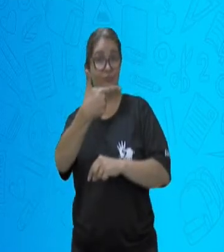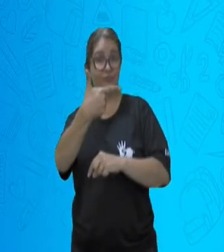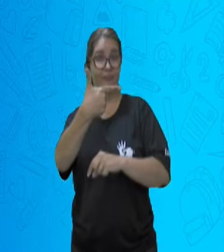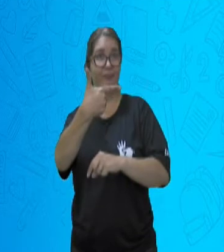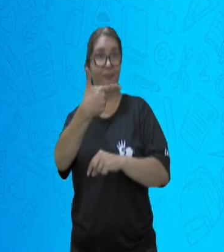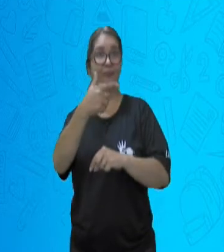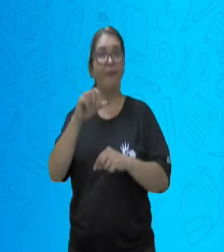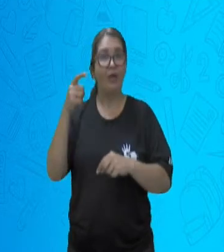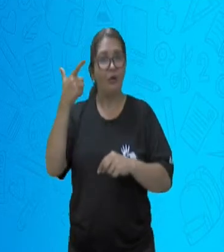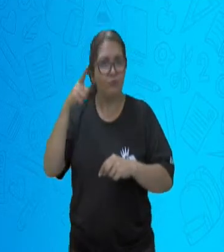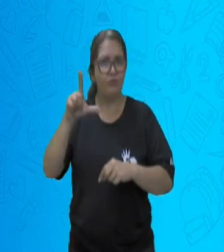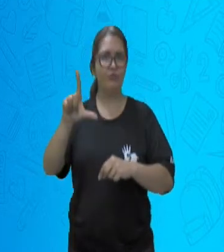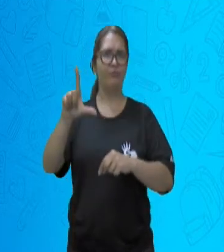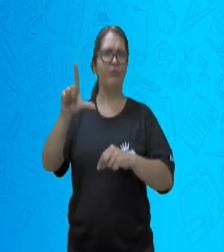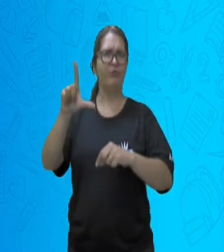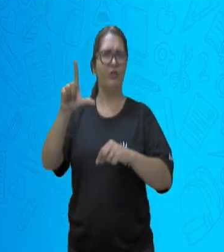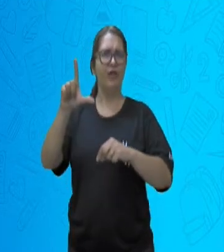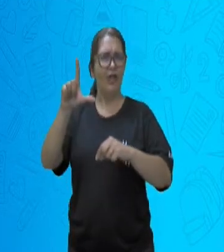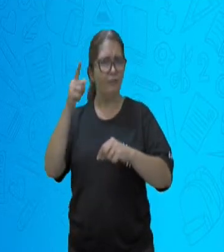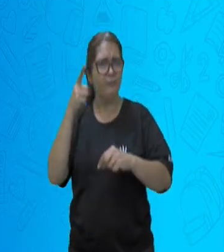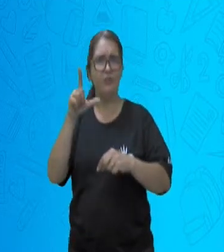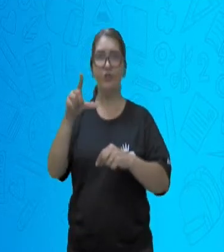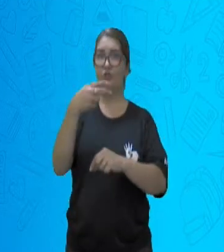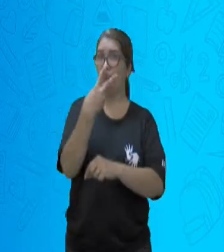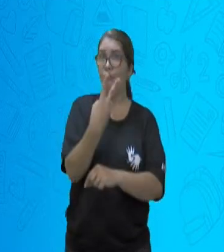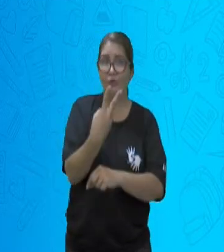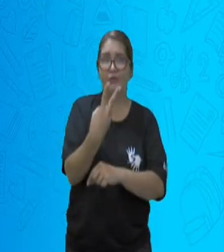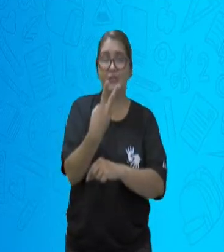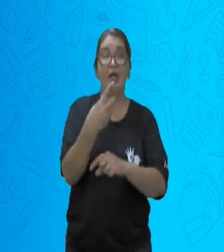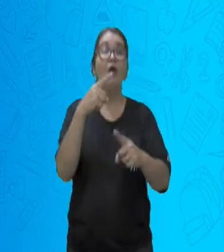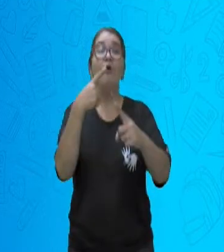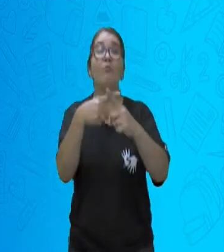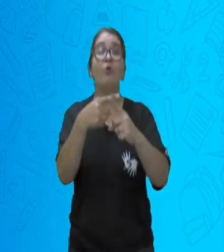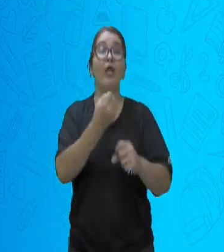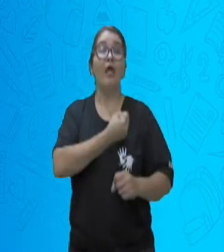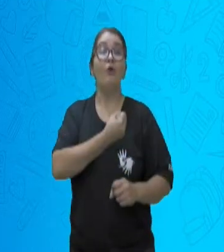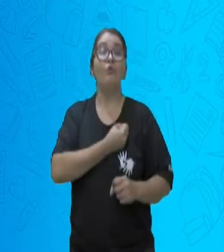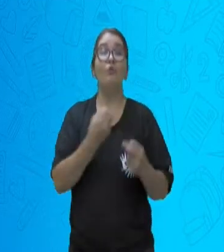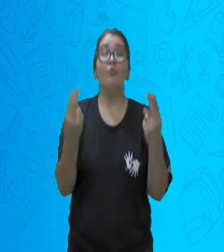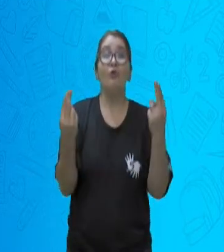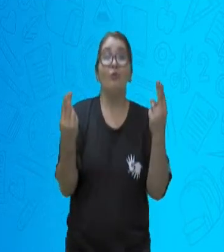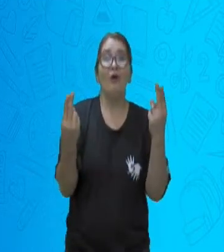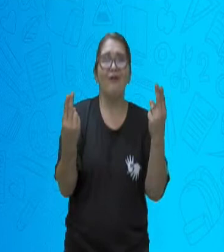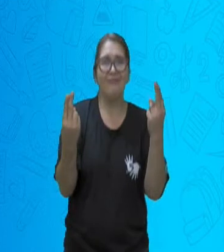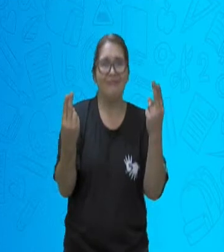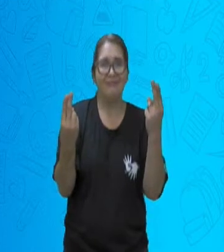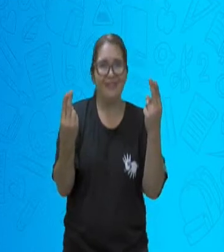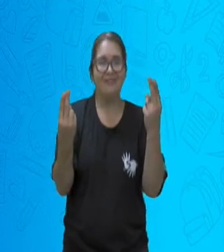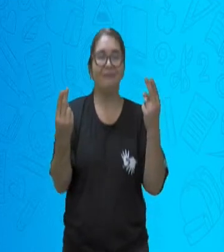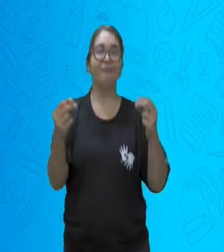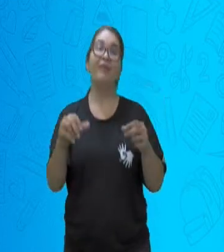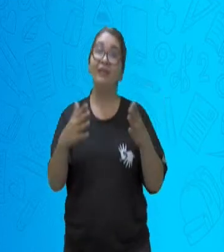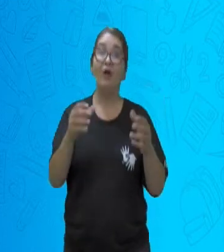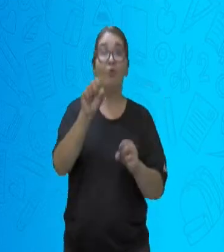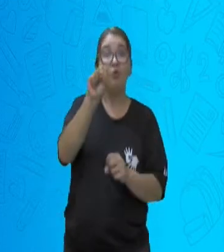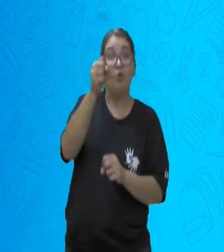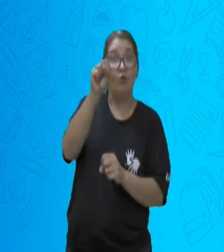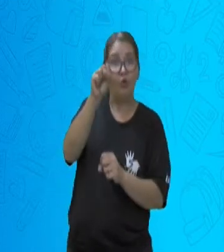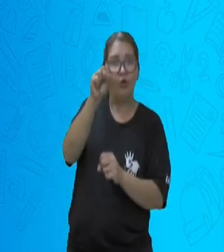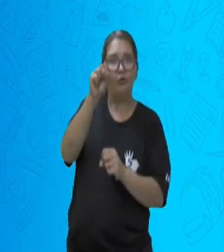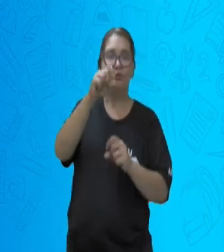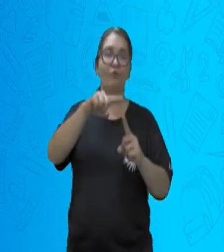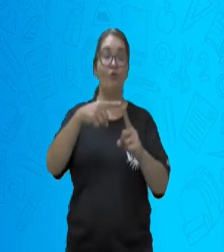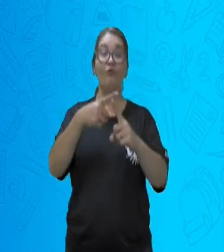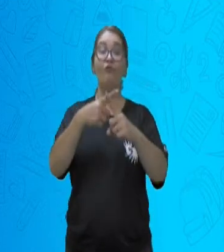vezes, eu repeti o 2, 8 vezes. Então, 8 vezes 2 igual a